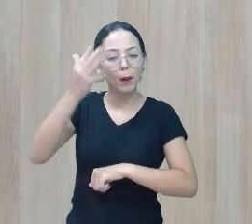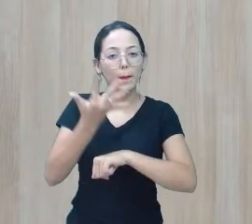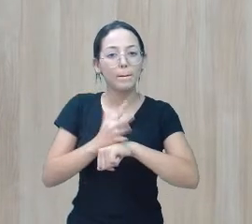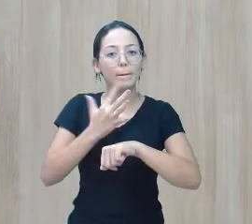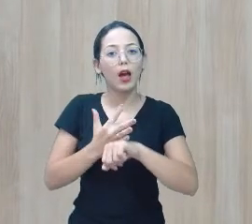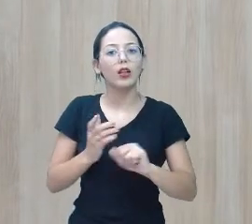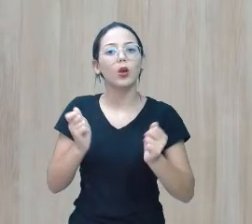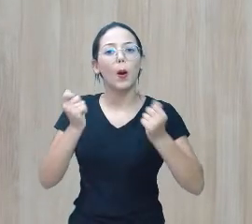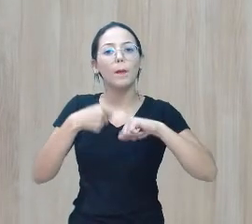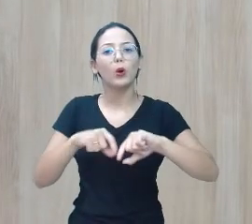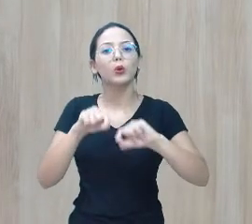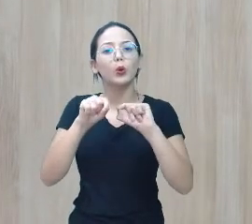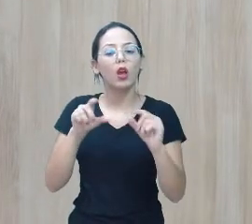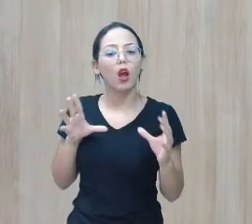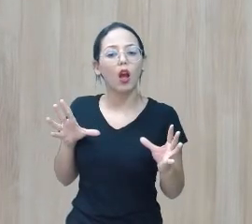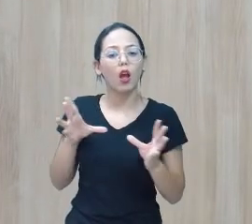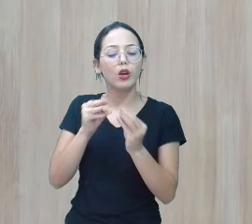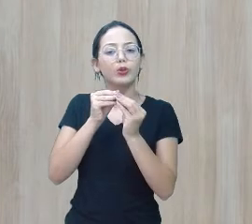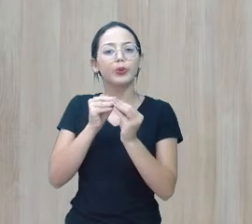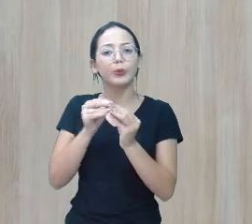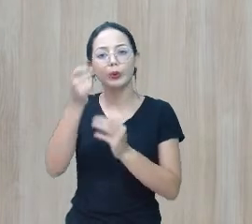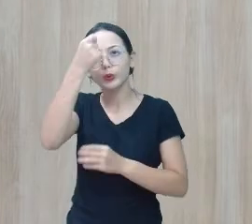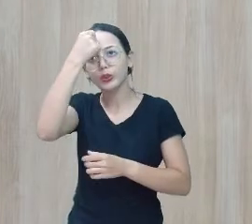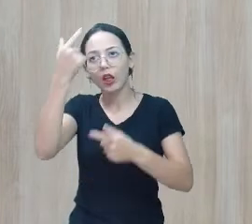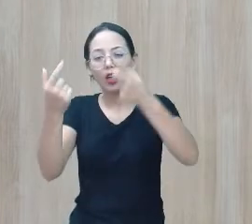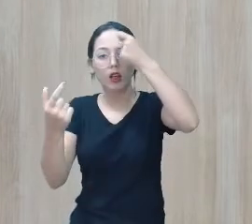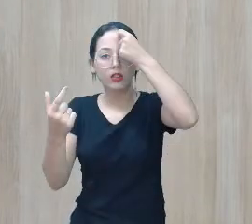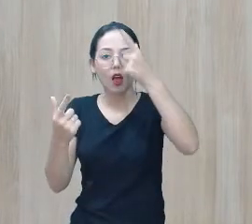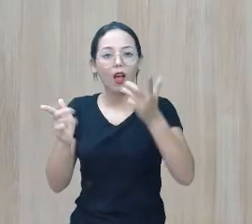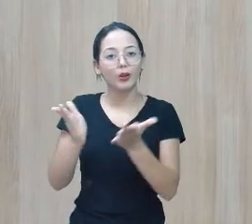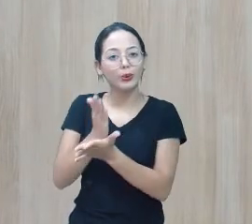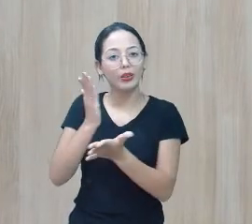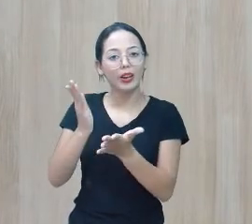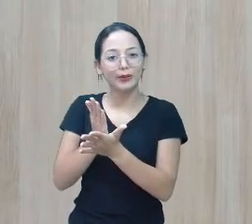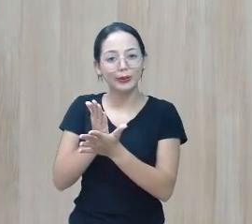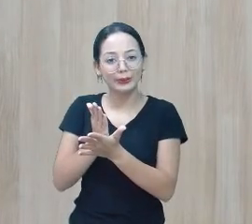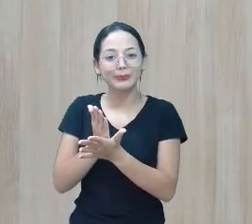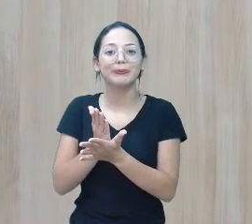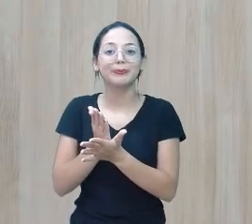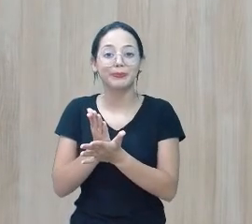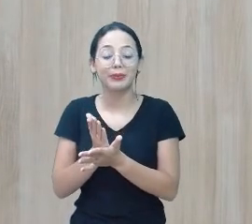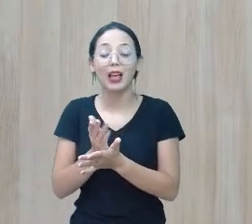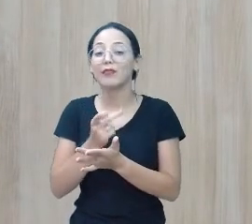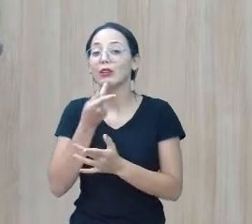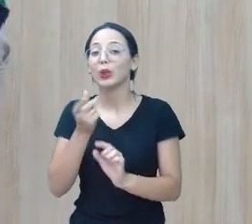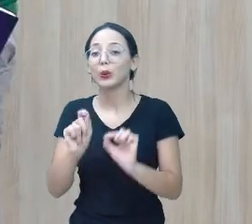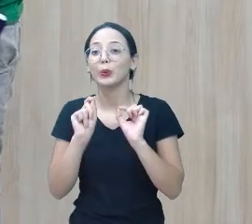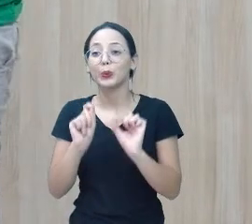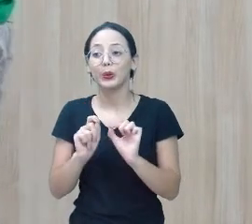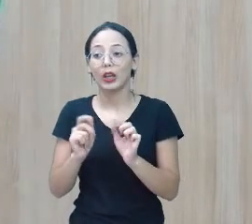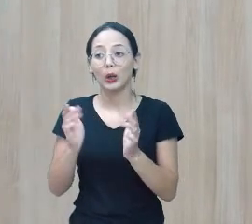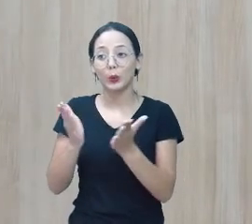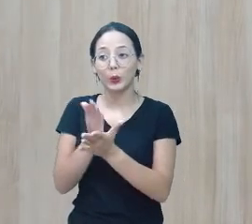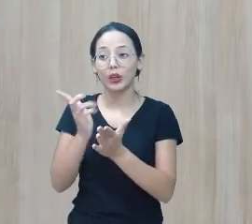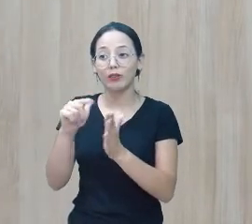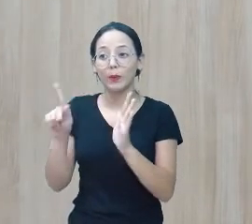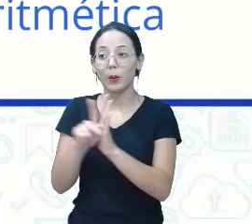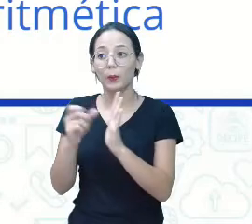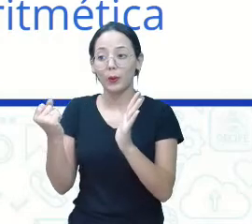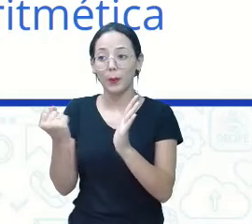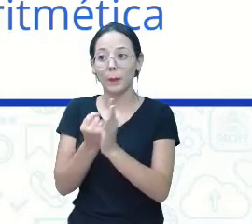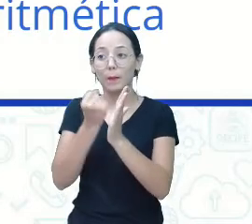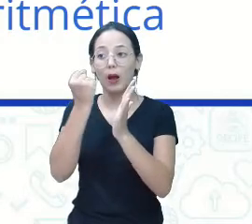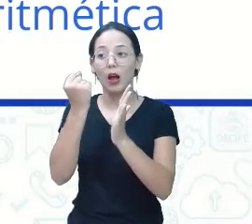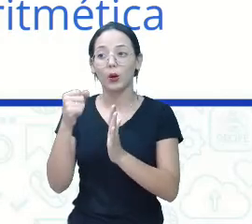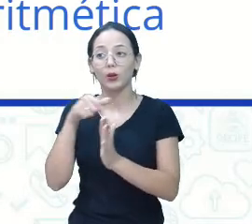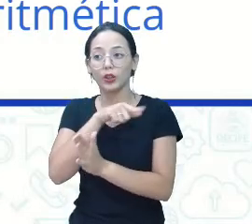ser sintetizado nas ideias desse livro aqui. Então a gente pode dizer que esse livro, ele é um marco para a ideia de que